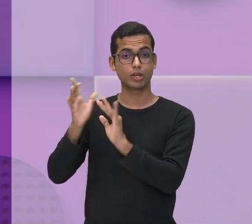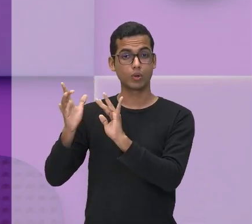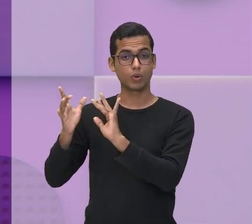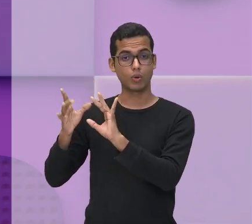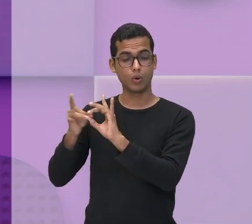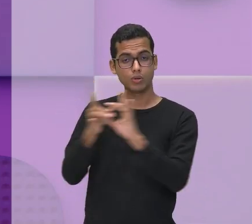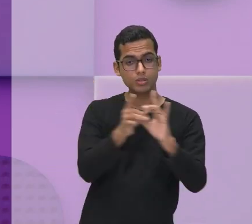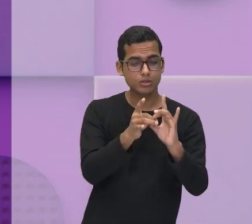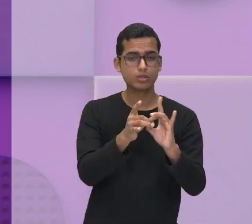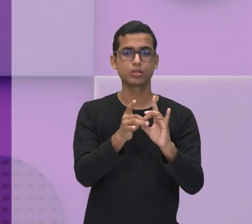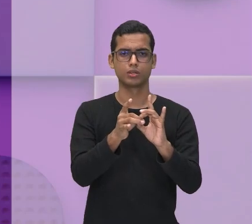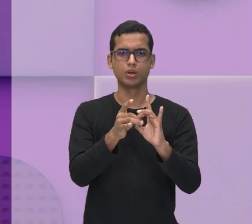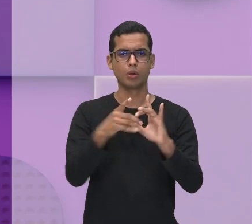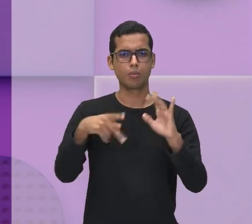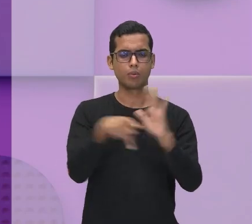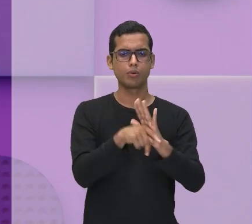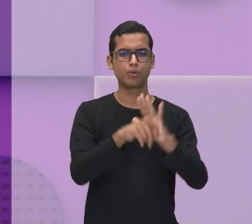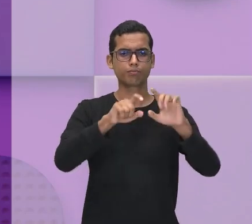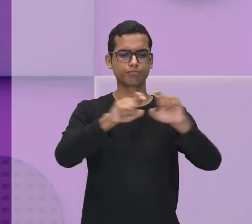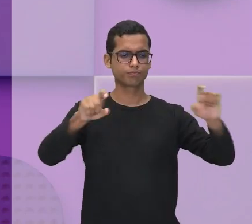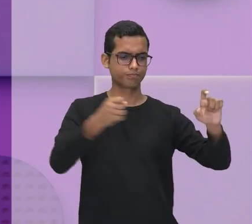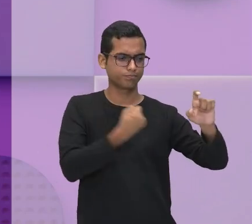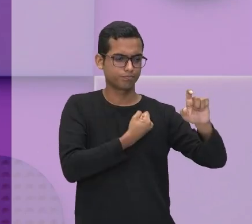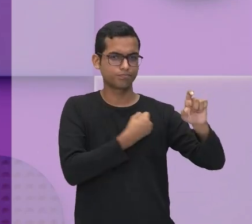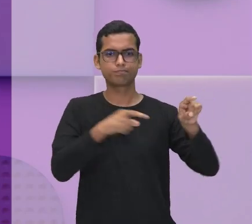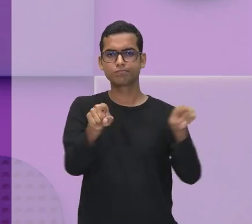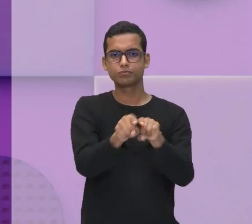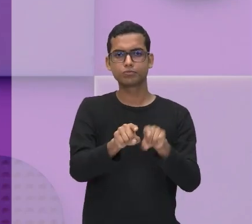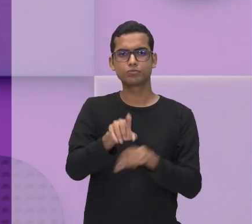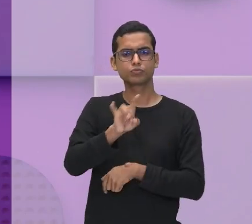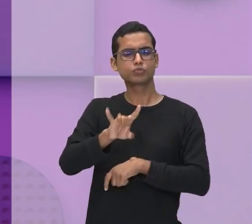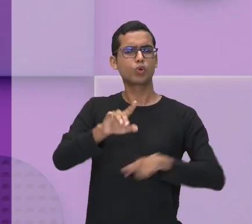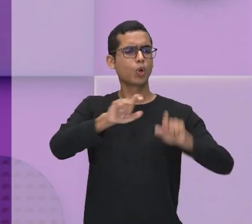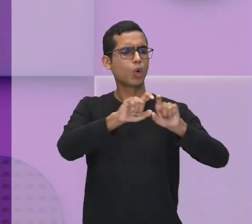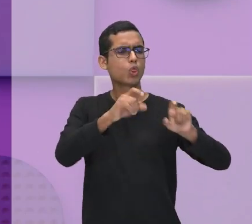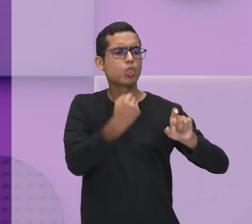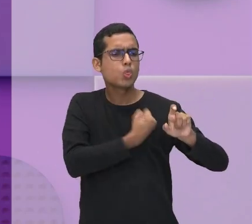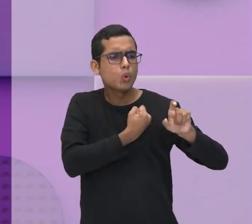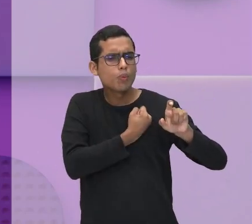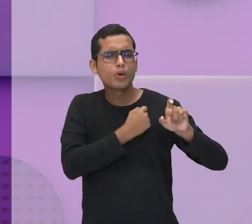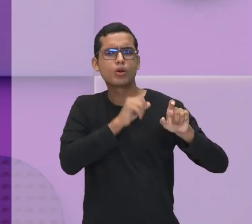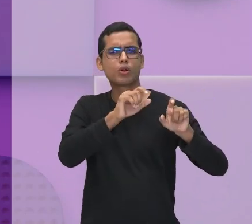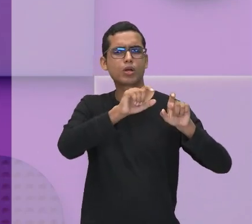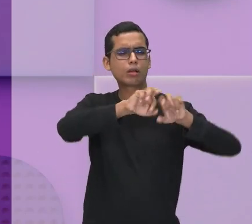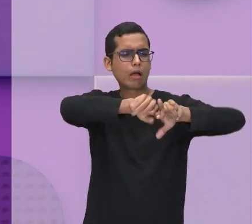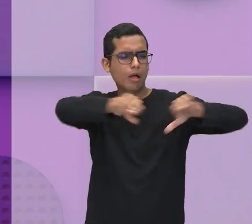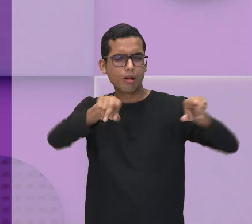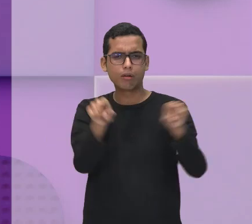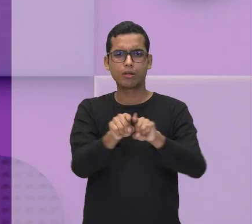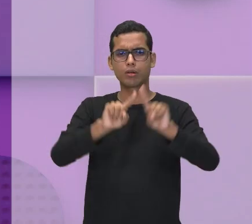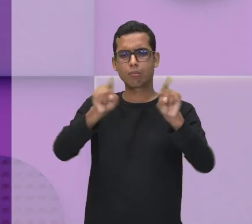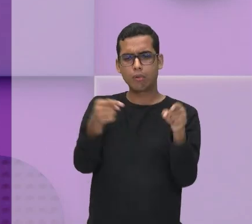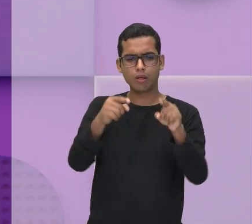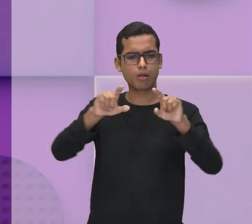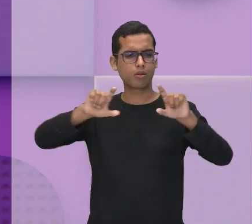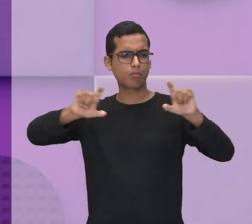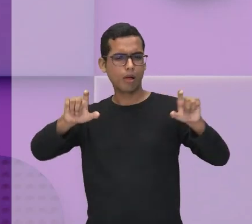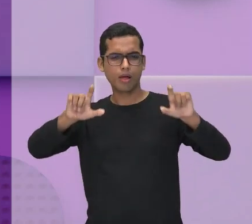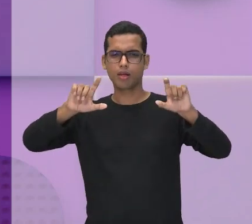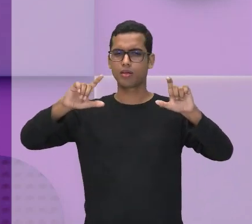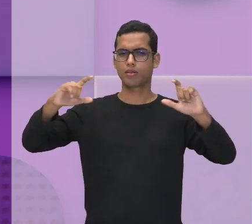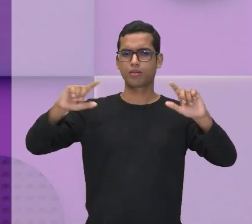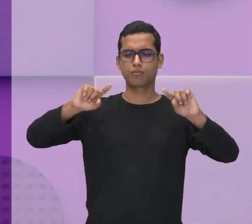expressão numérica, ela vai além daquele amontoado de números e colchete, parênteses, chaves, tá bom? Tem